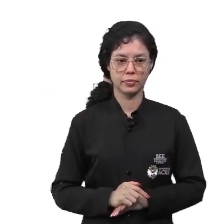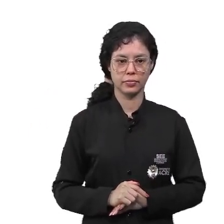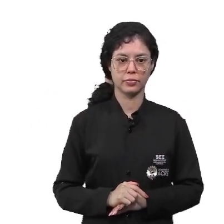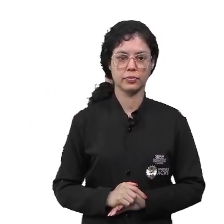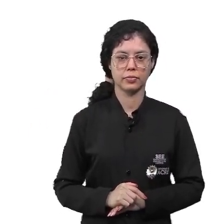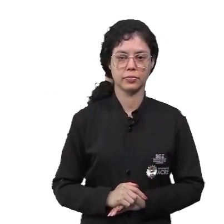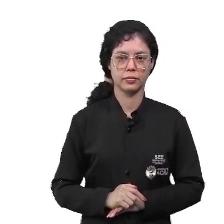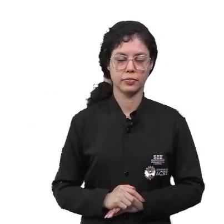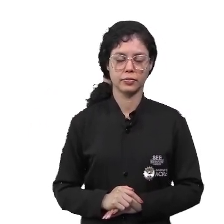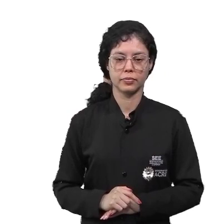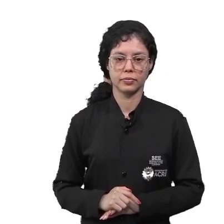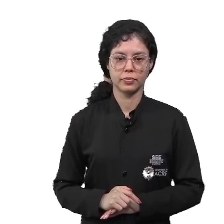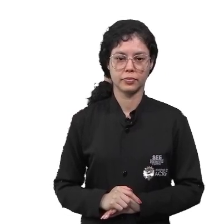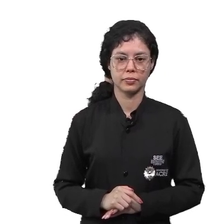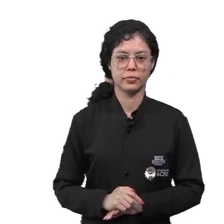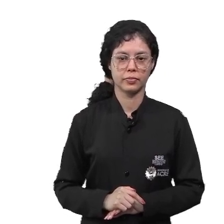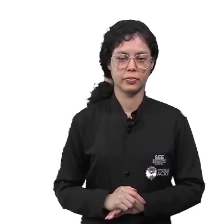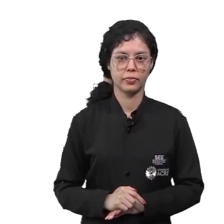contemporânea.